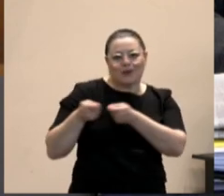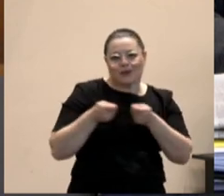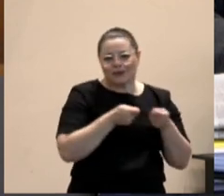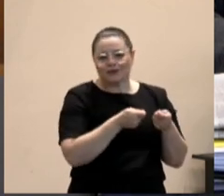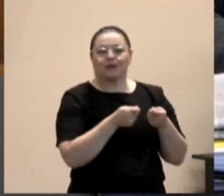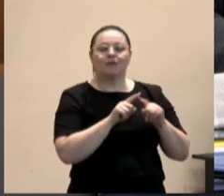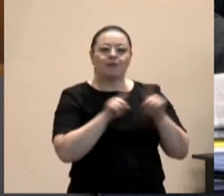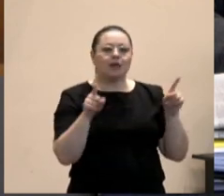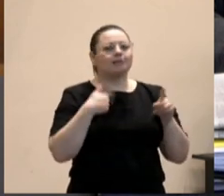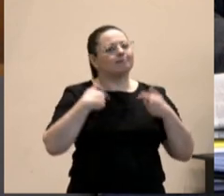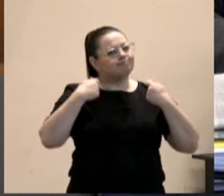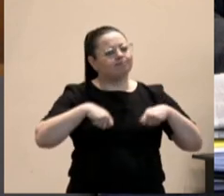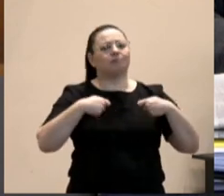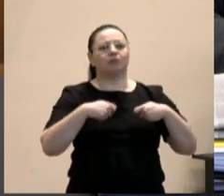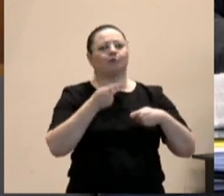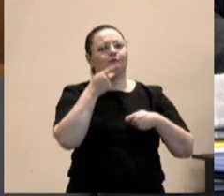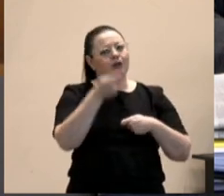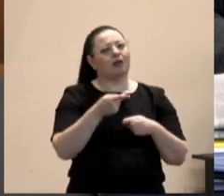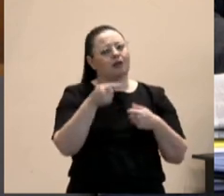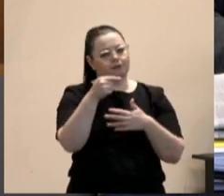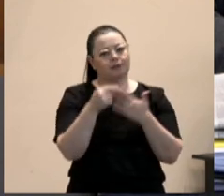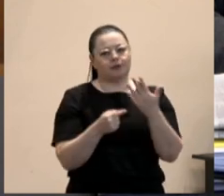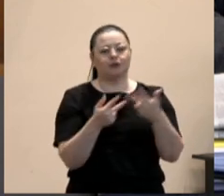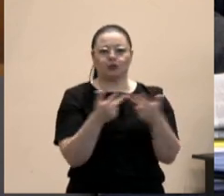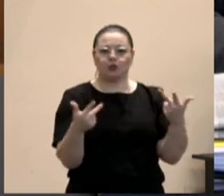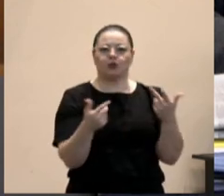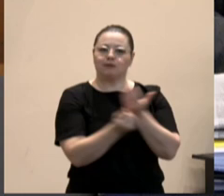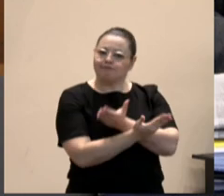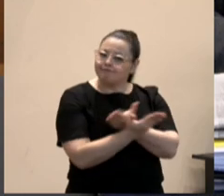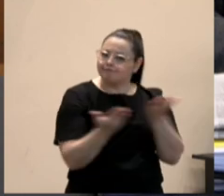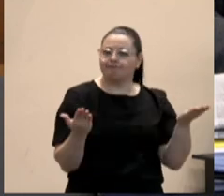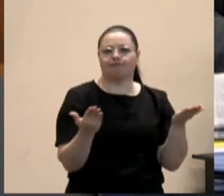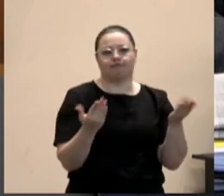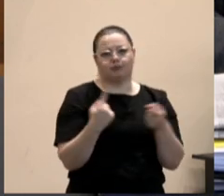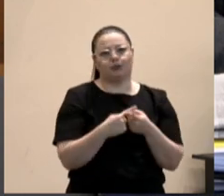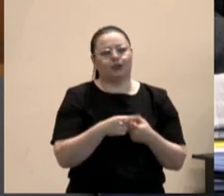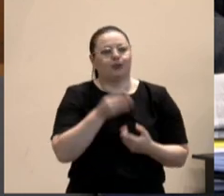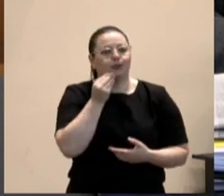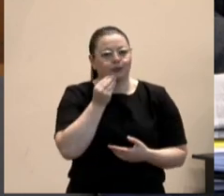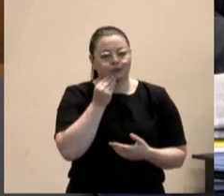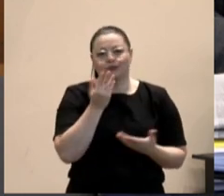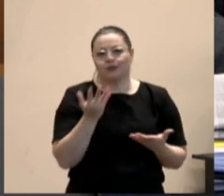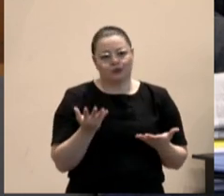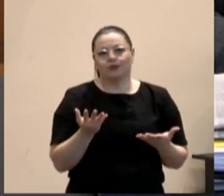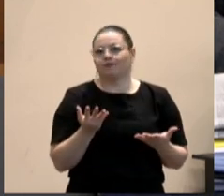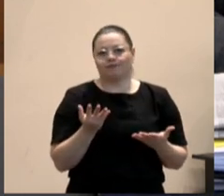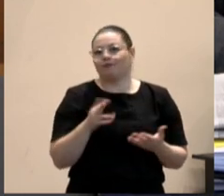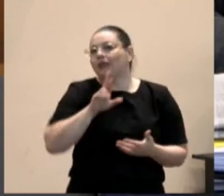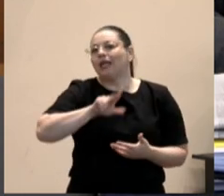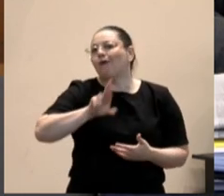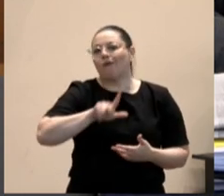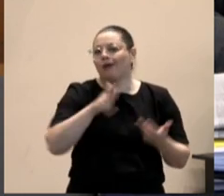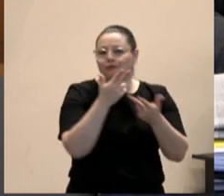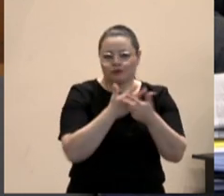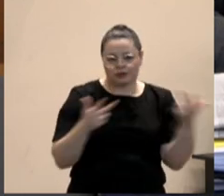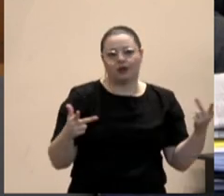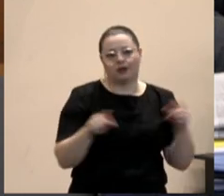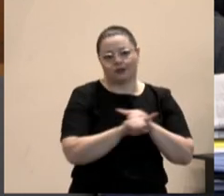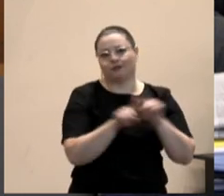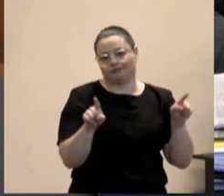fazer essas afirmações aqui para todos, né, e que evidentemente não é novidade. Então eu